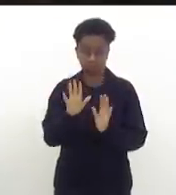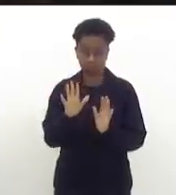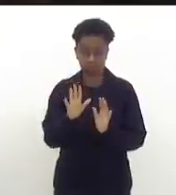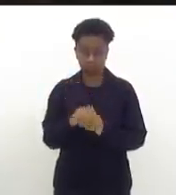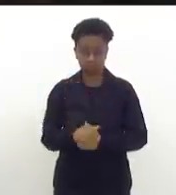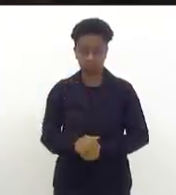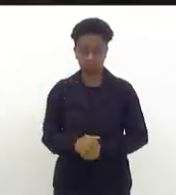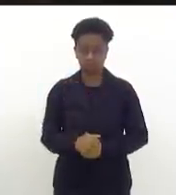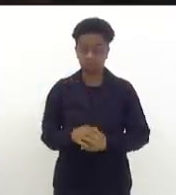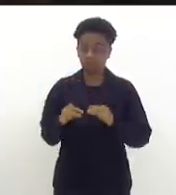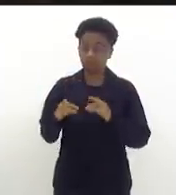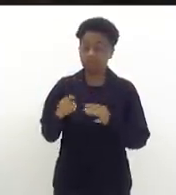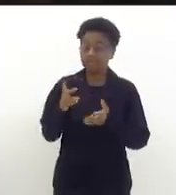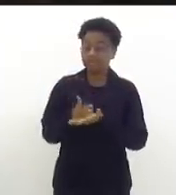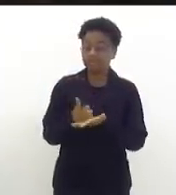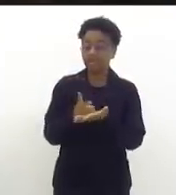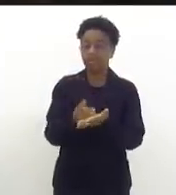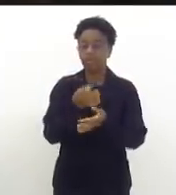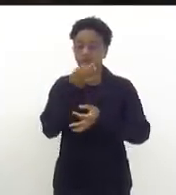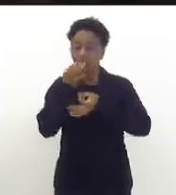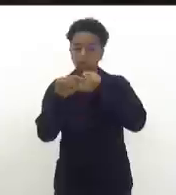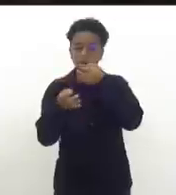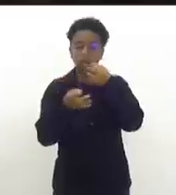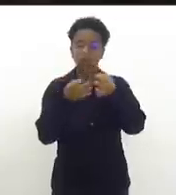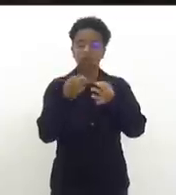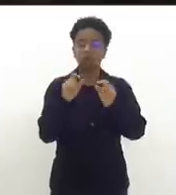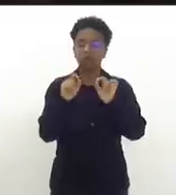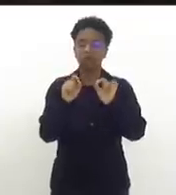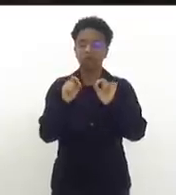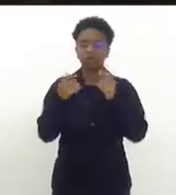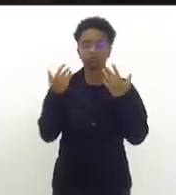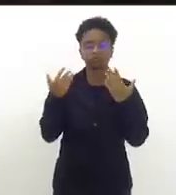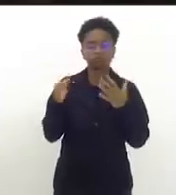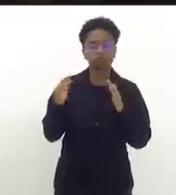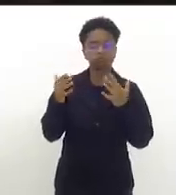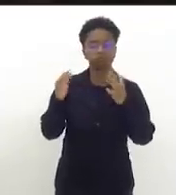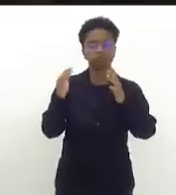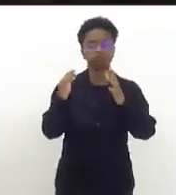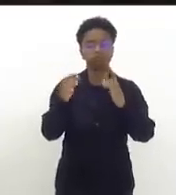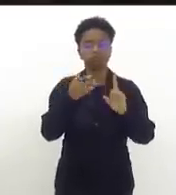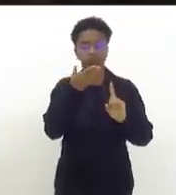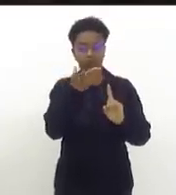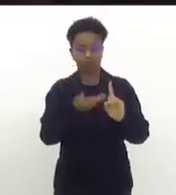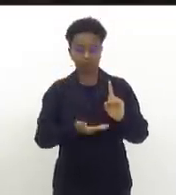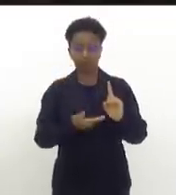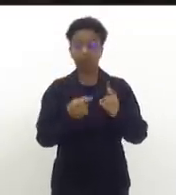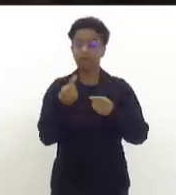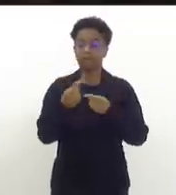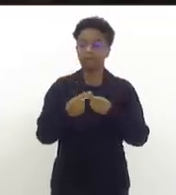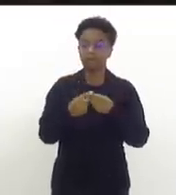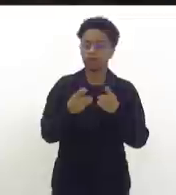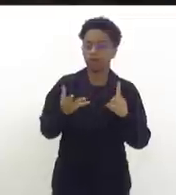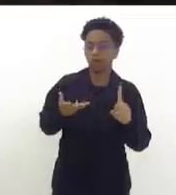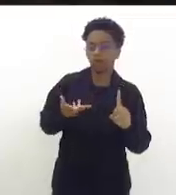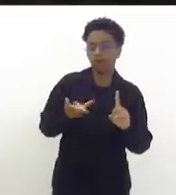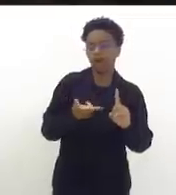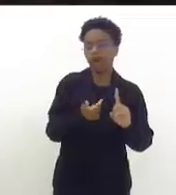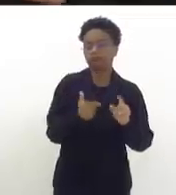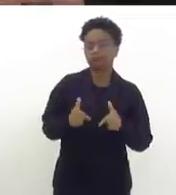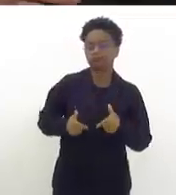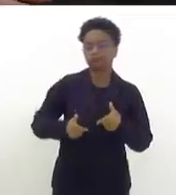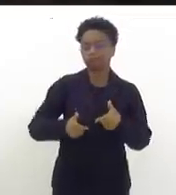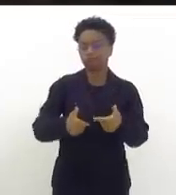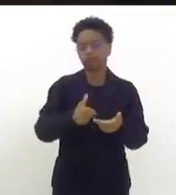todos os comentários elogiosos que a seja pela qualidade do seu desempenho